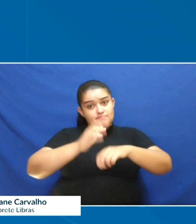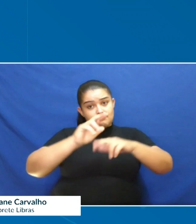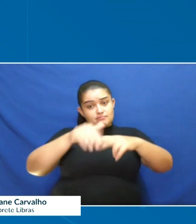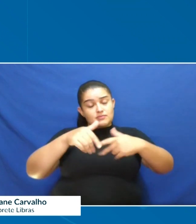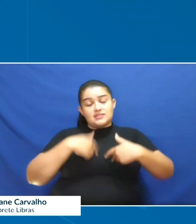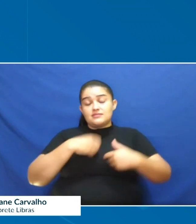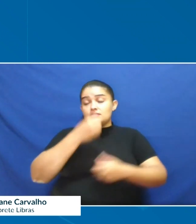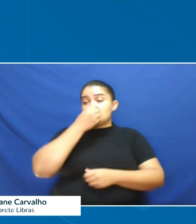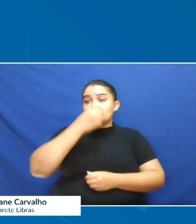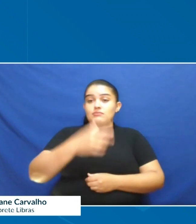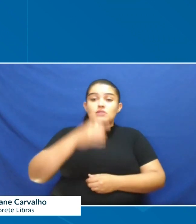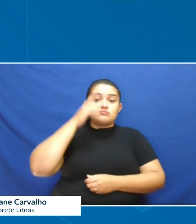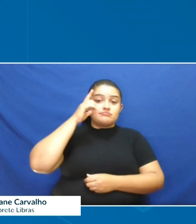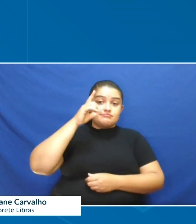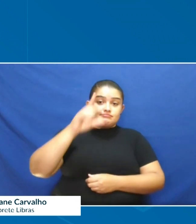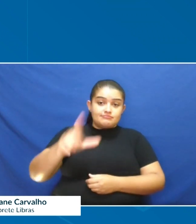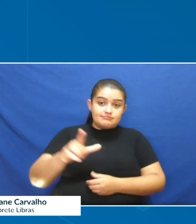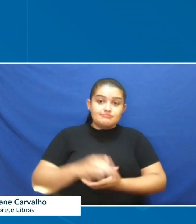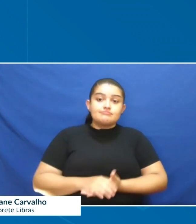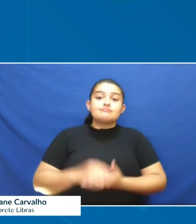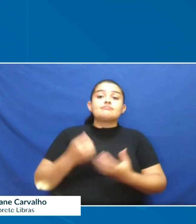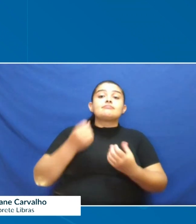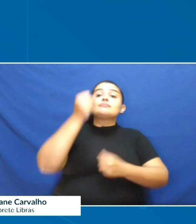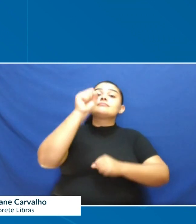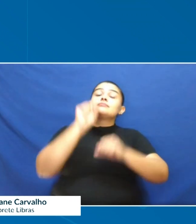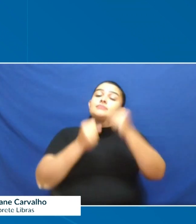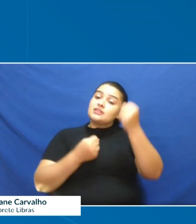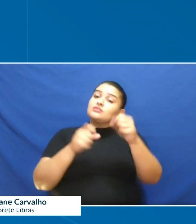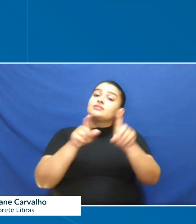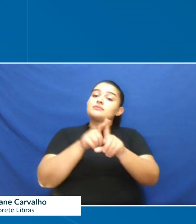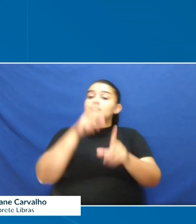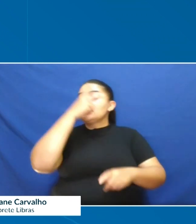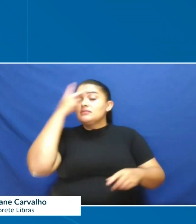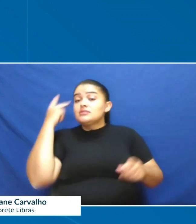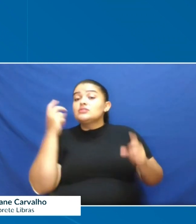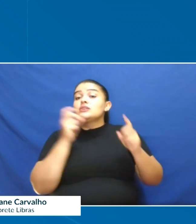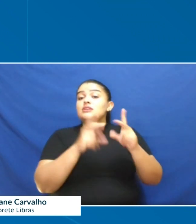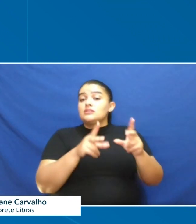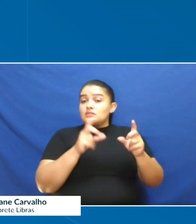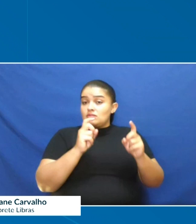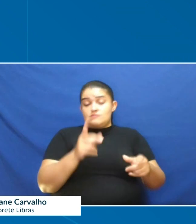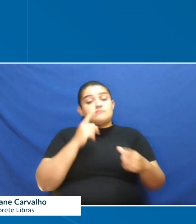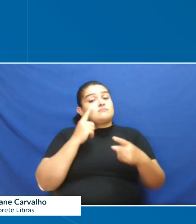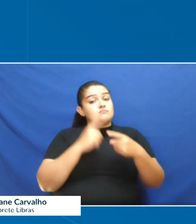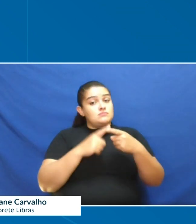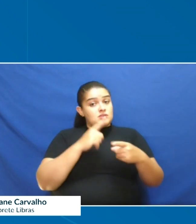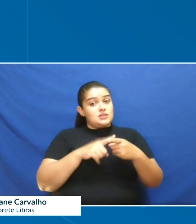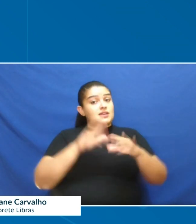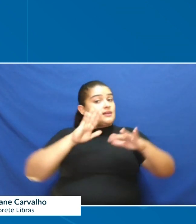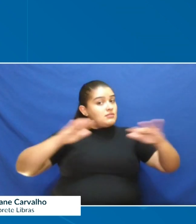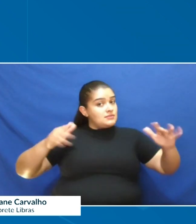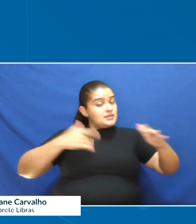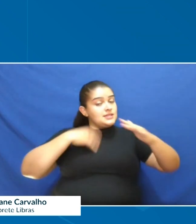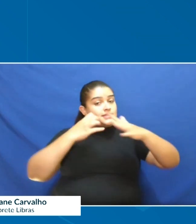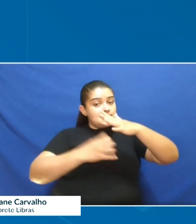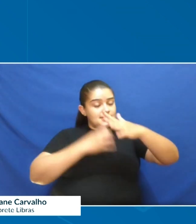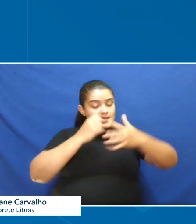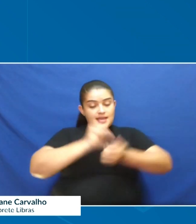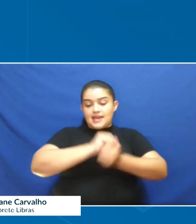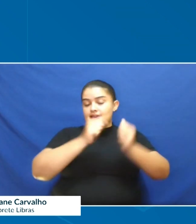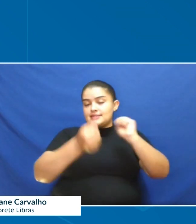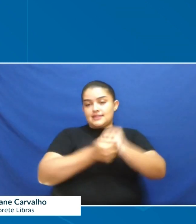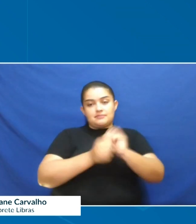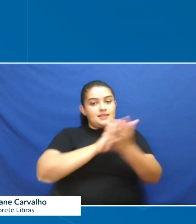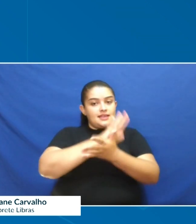para a indústria, para o consumidor. Por quê? Porque as empresas que não se adequavam à melhoria de